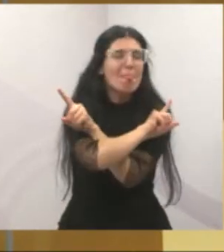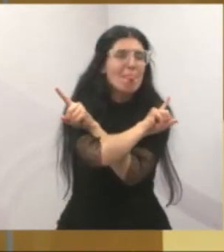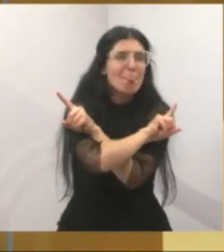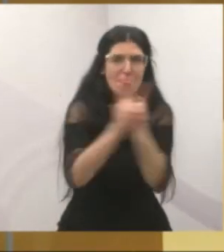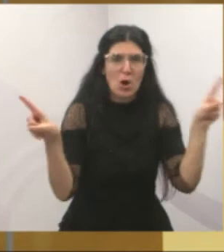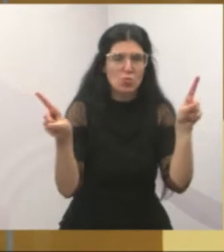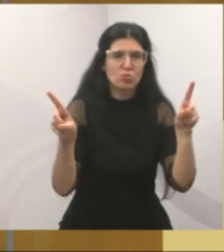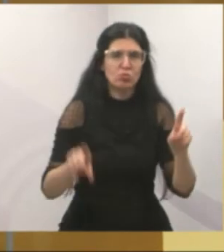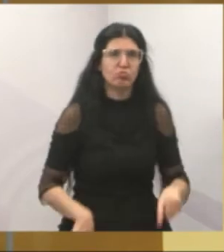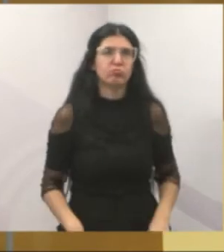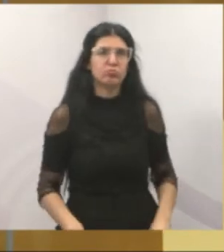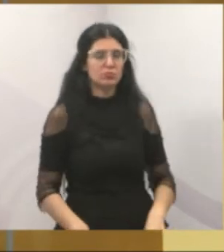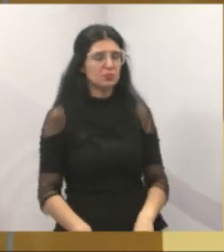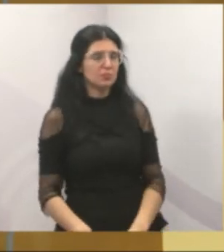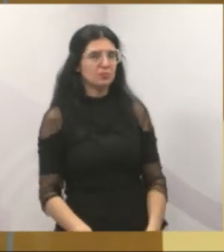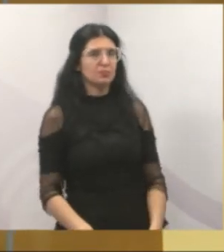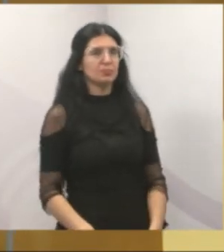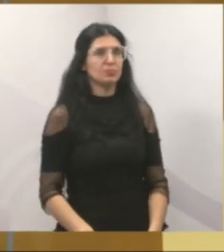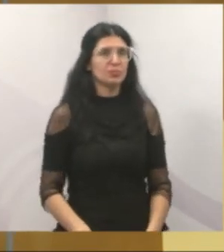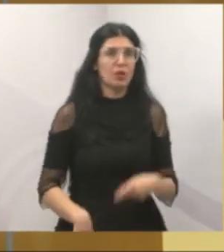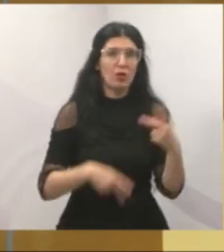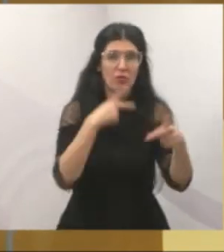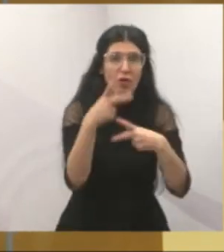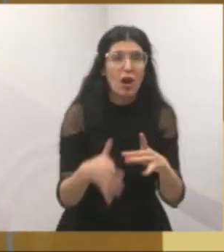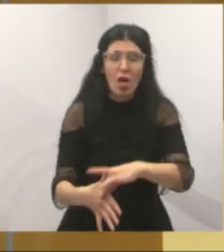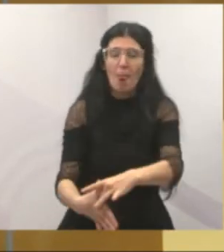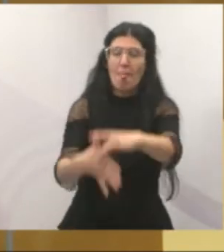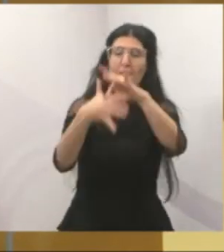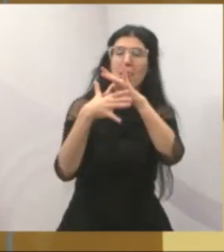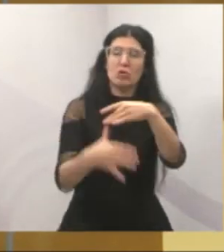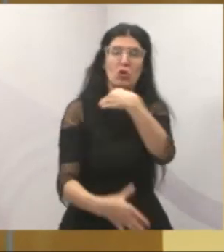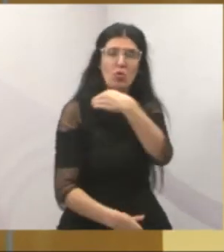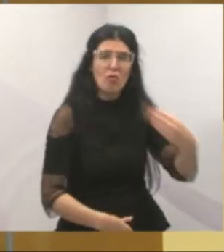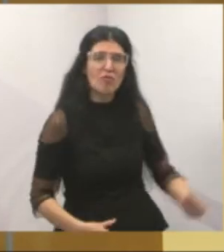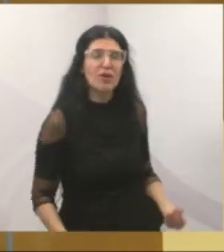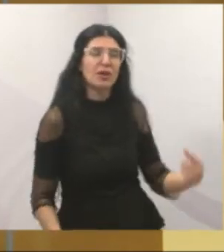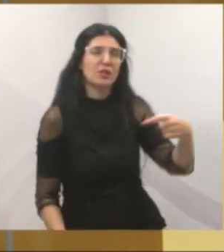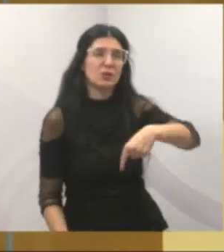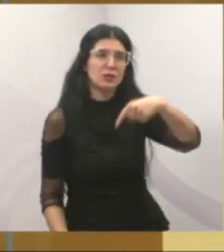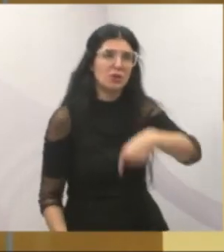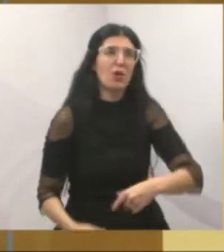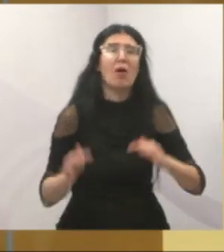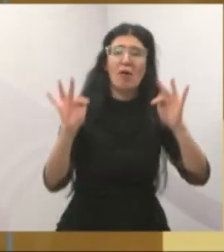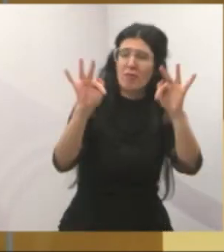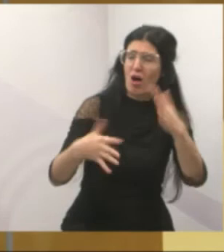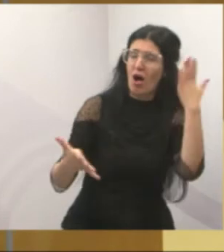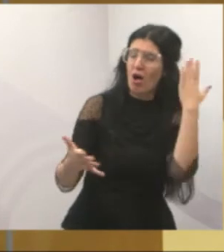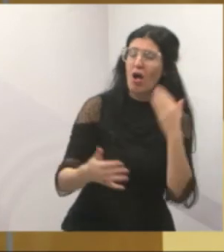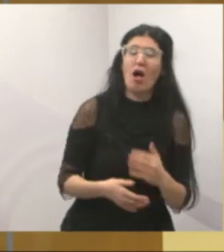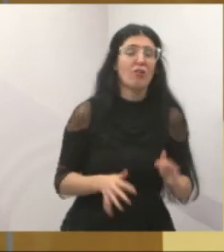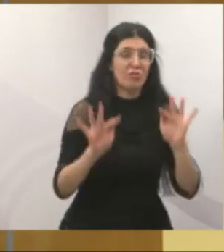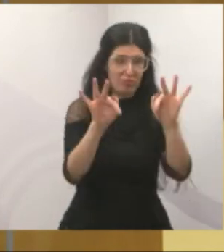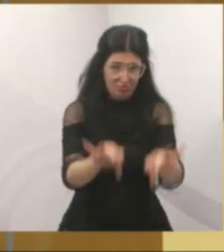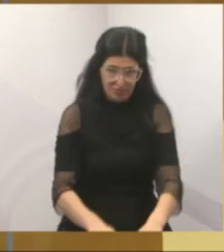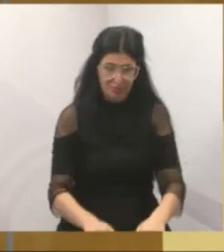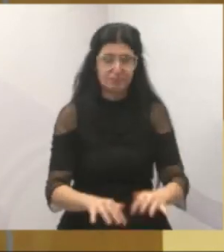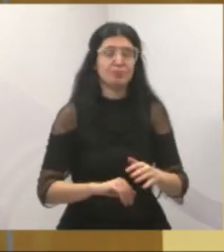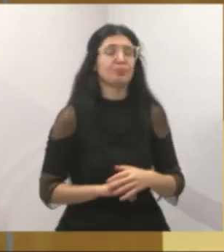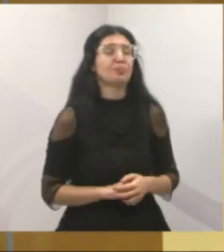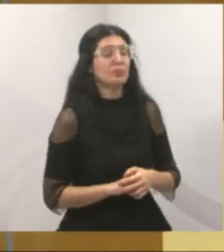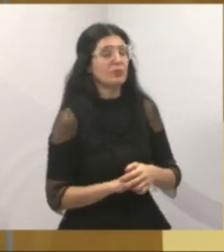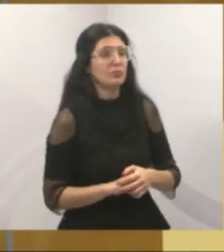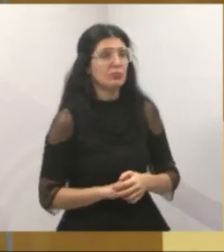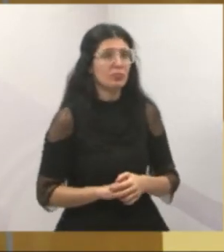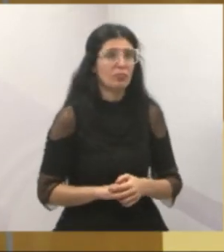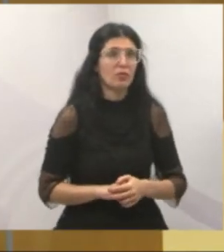Por fim, eu quero dizer que a líder do governo veio aqui, vamos encerrar a discussão, vamos caminhar com a